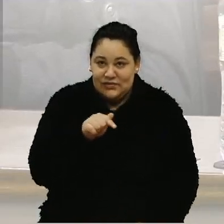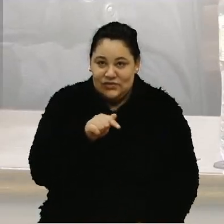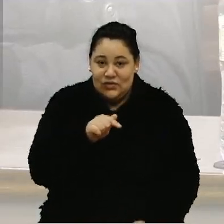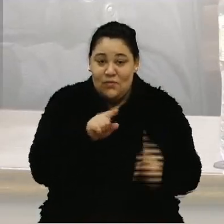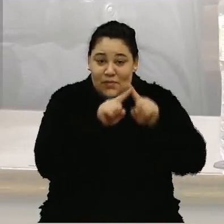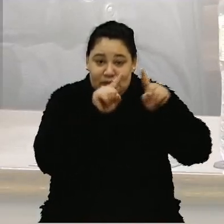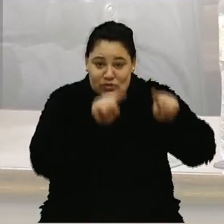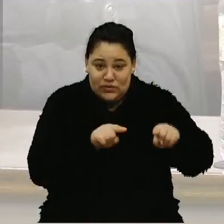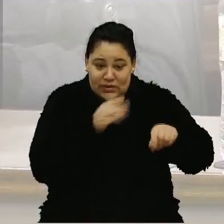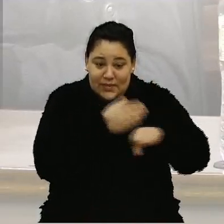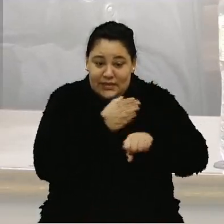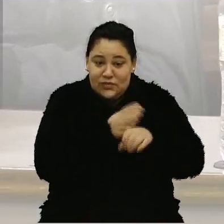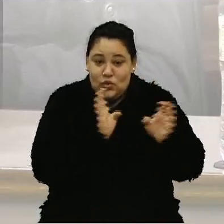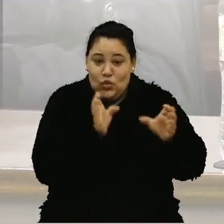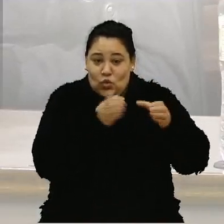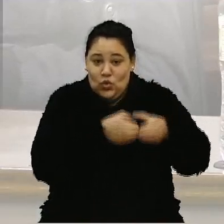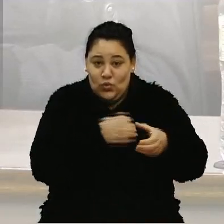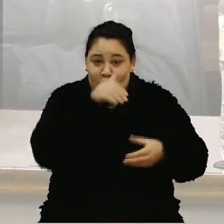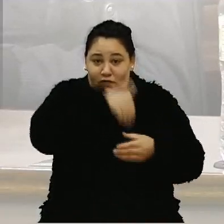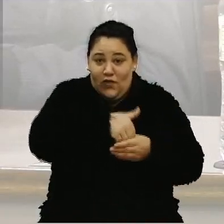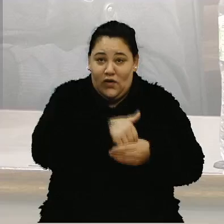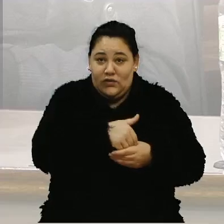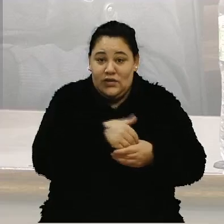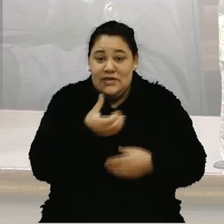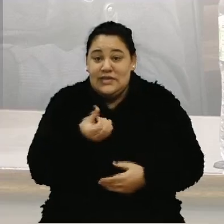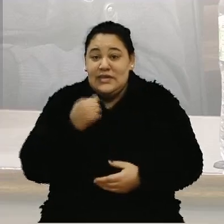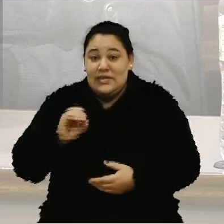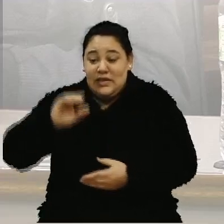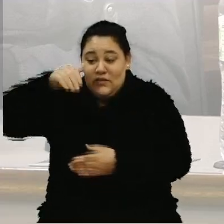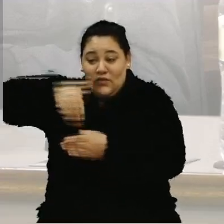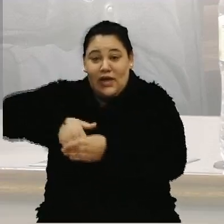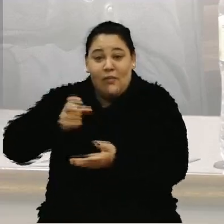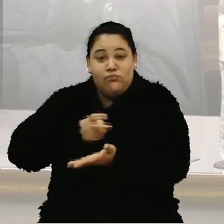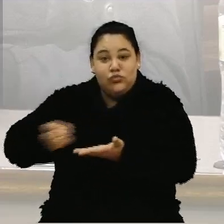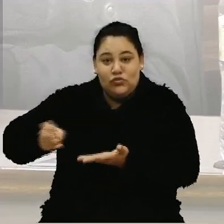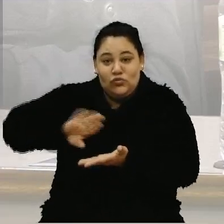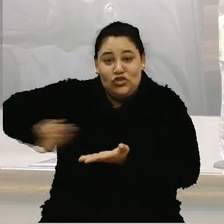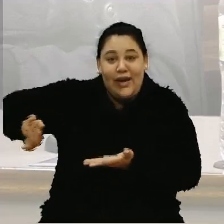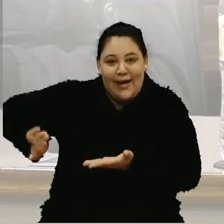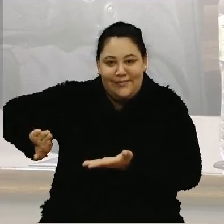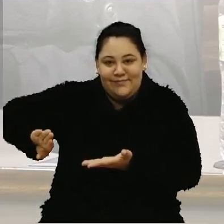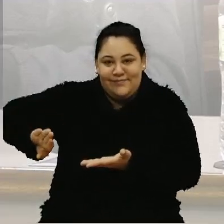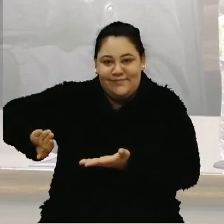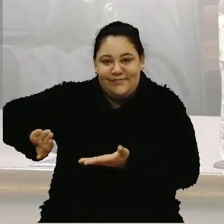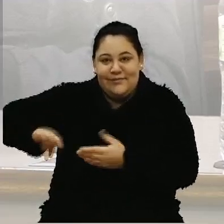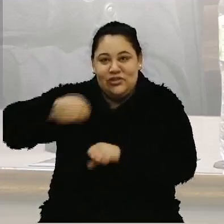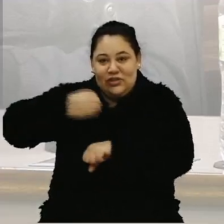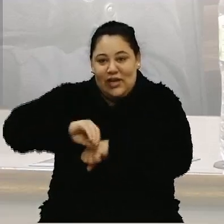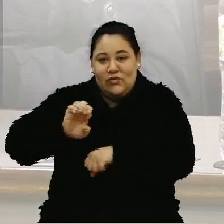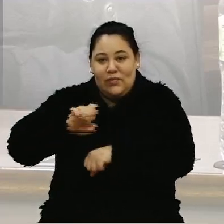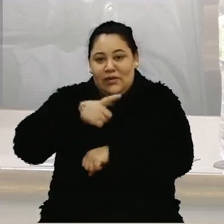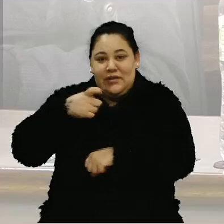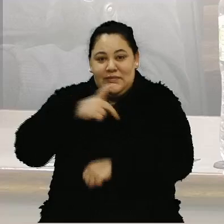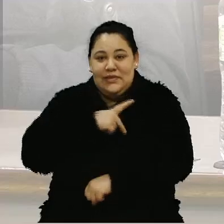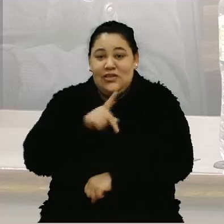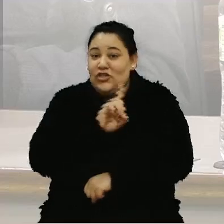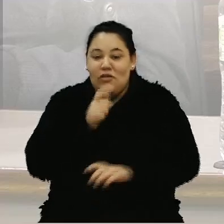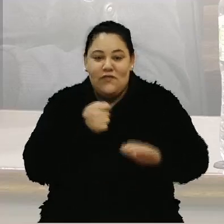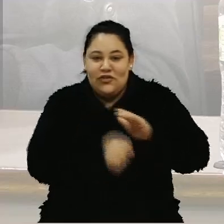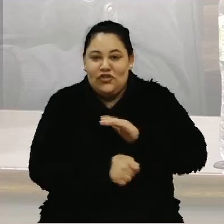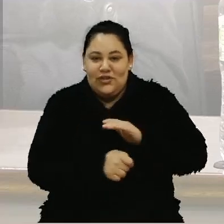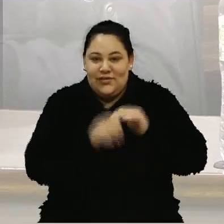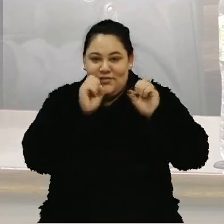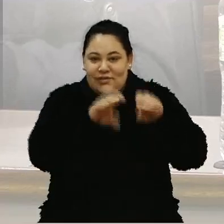conselheiros que votam, 60 votaram pelo impeachment do Bulhões, que foi indicado pelo ex-presidente, que não investiu em educação.